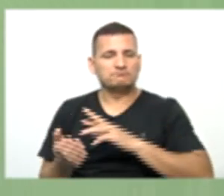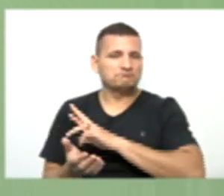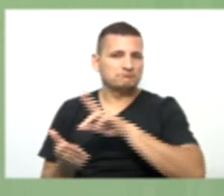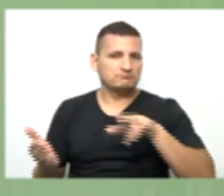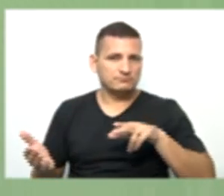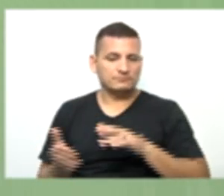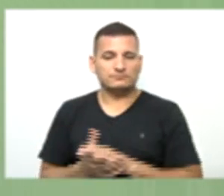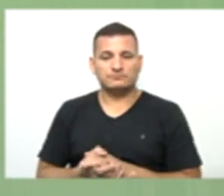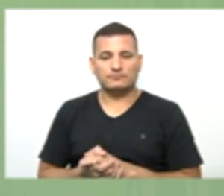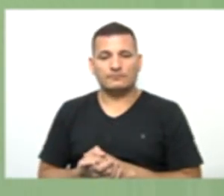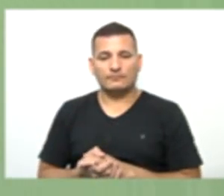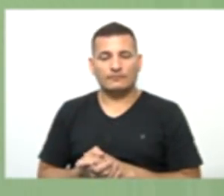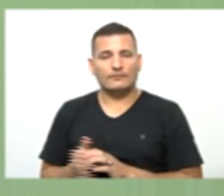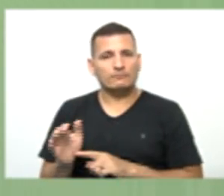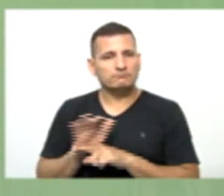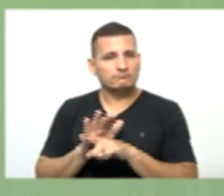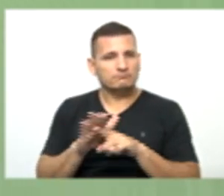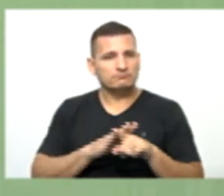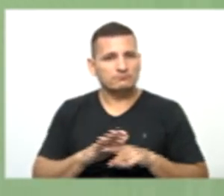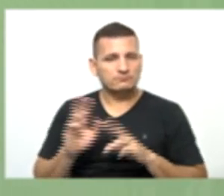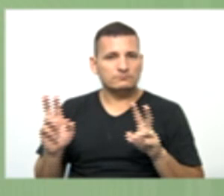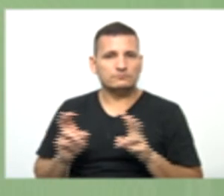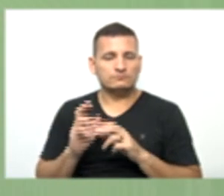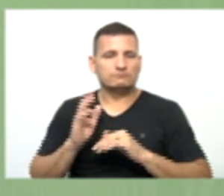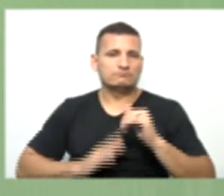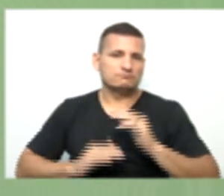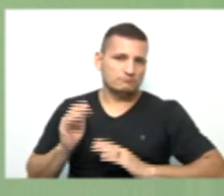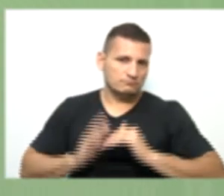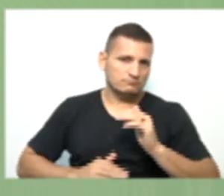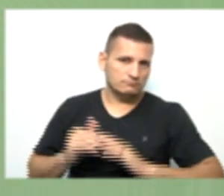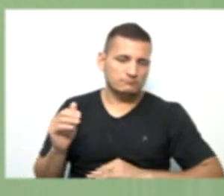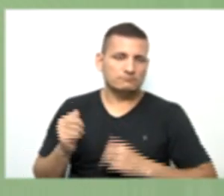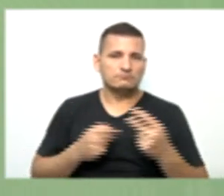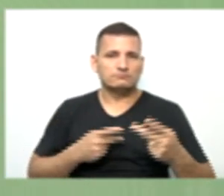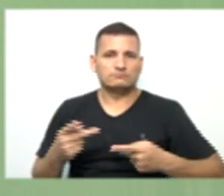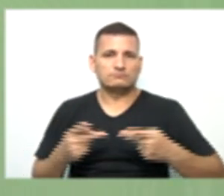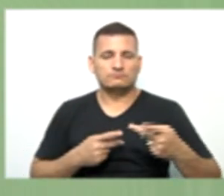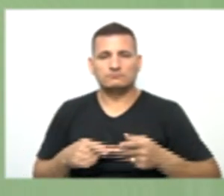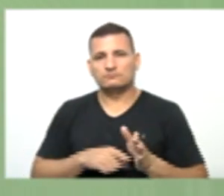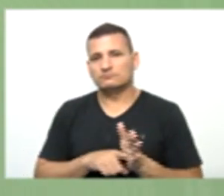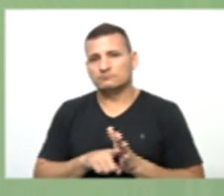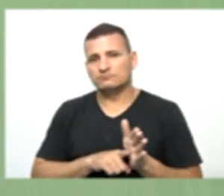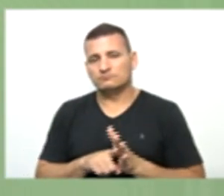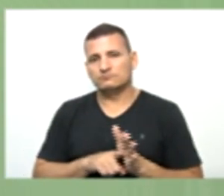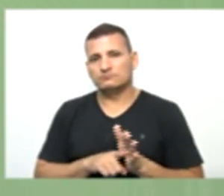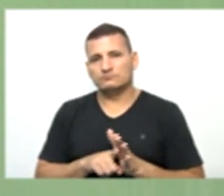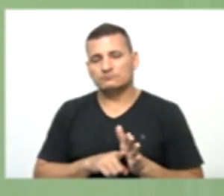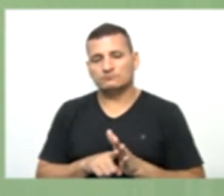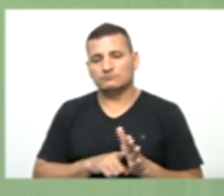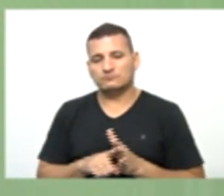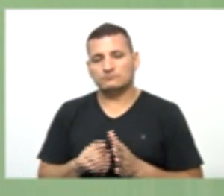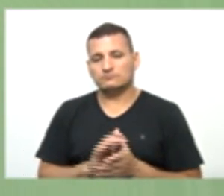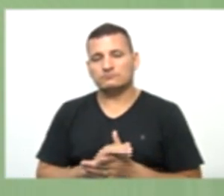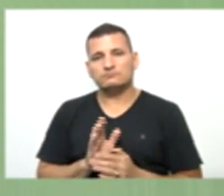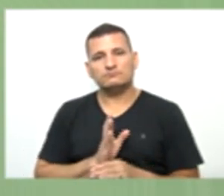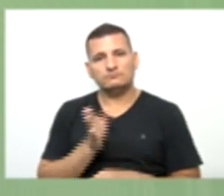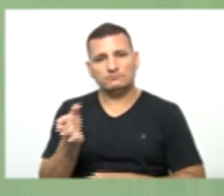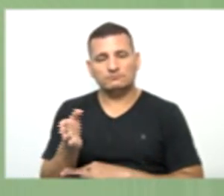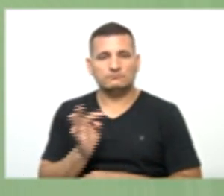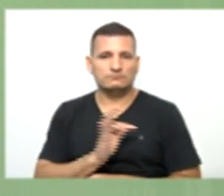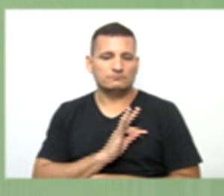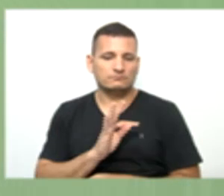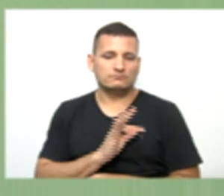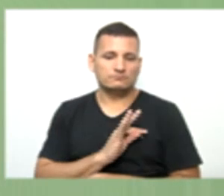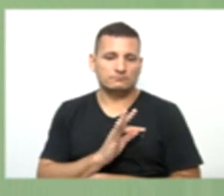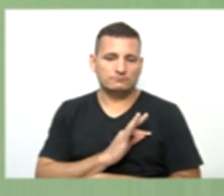como investigação sobre as atividades profissionais, projetos de pesquisa ou intervenção, visita técnica, que